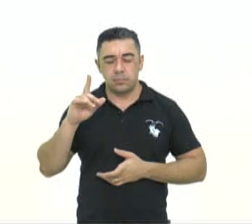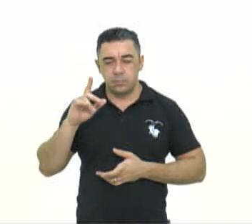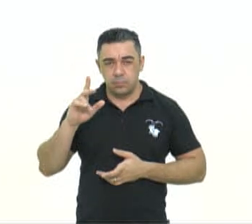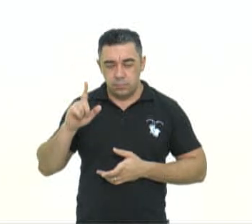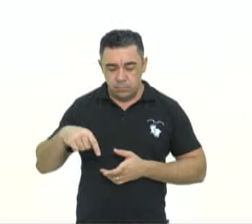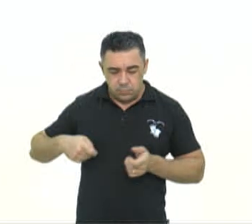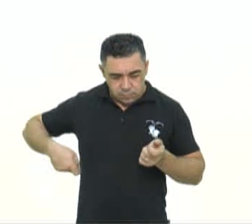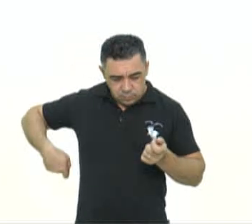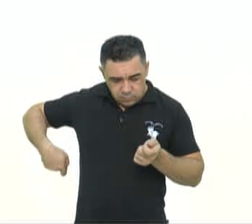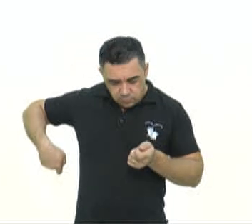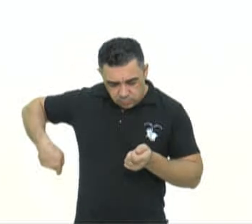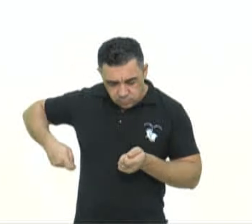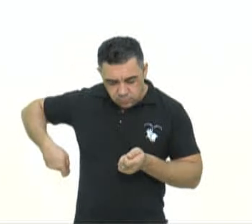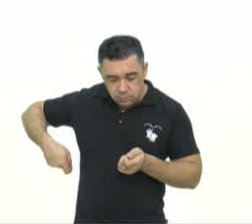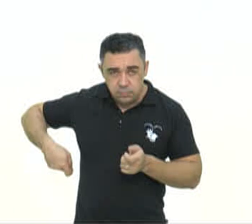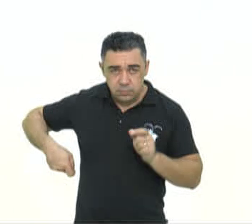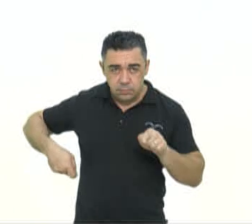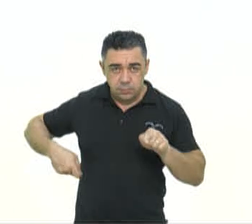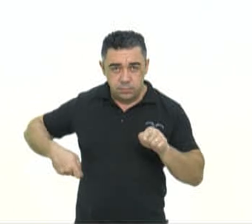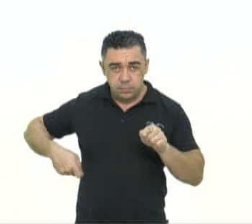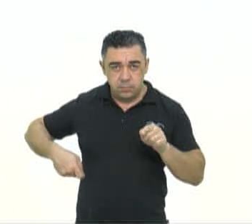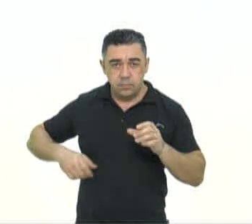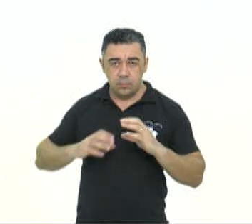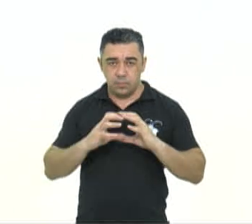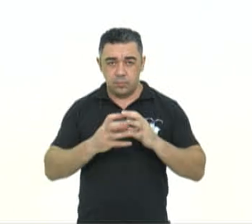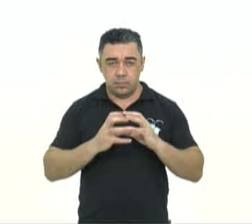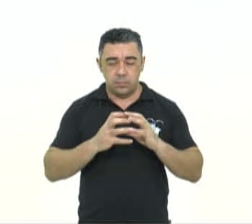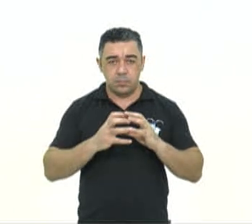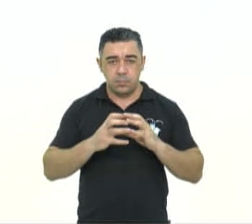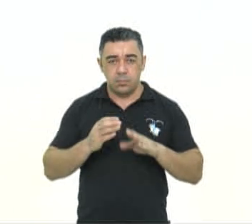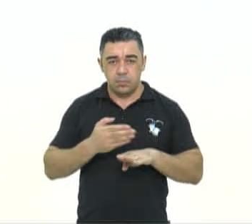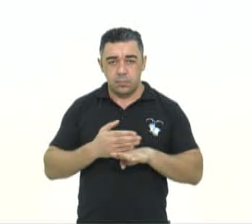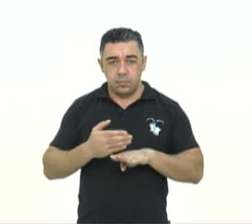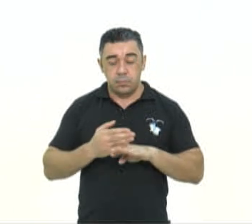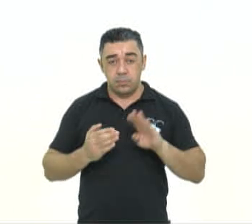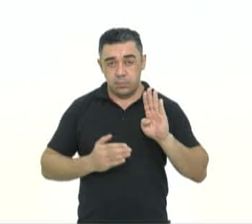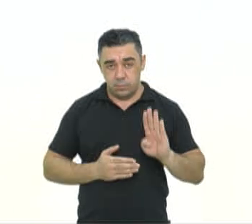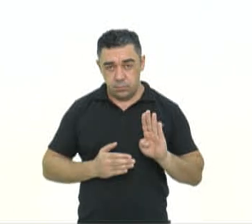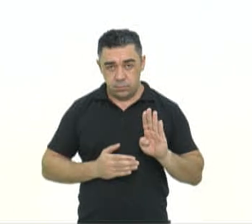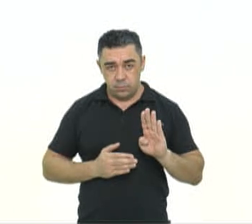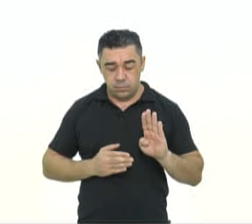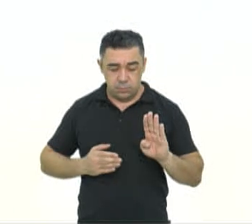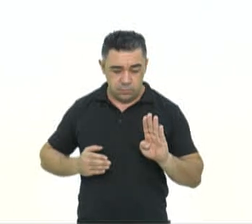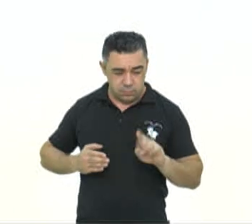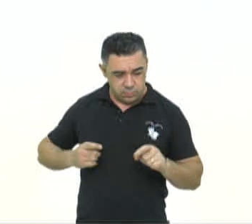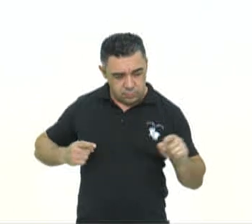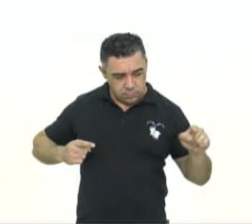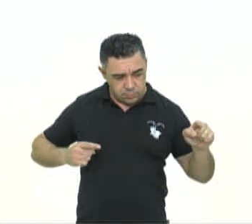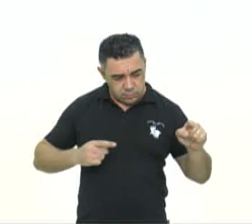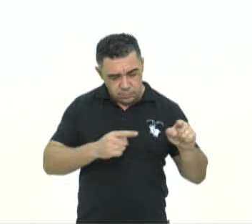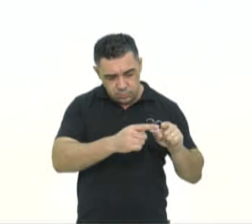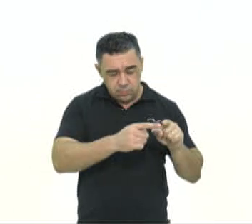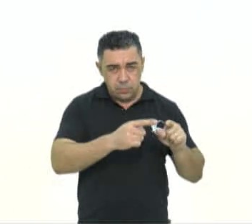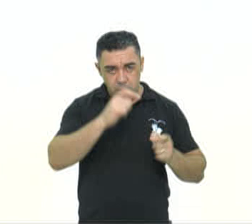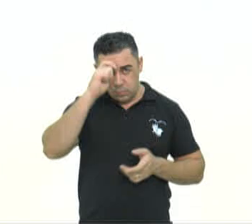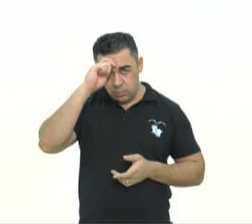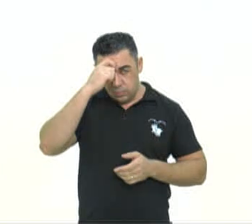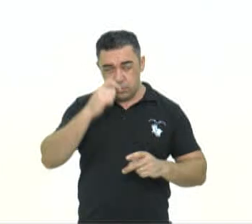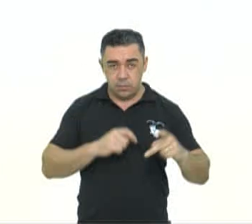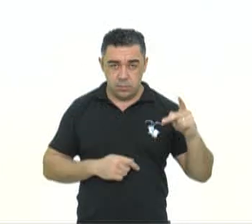a bola branca do ponto B e acertar a preta no ponto